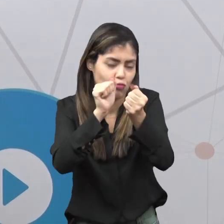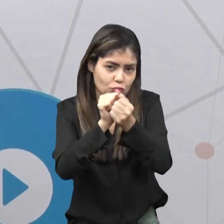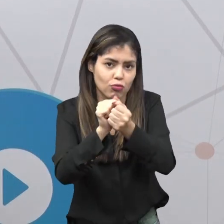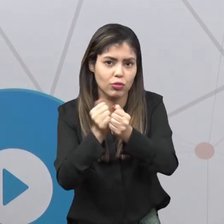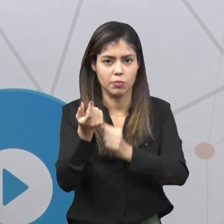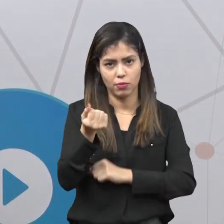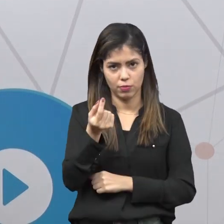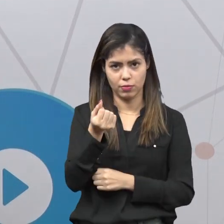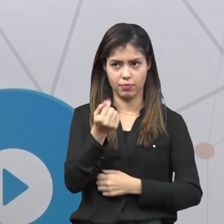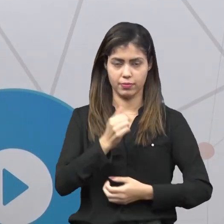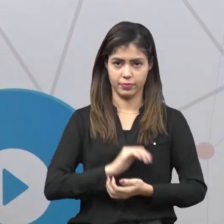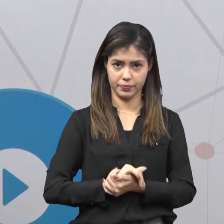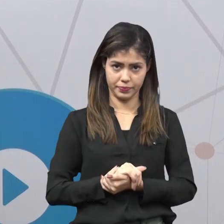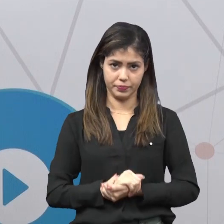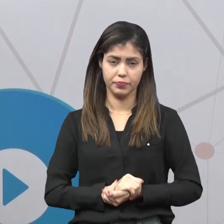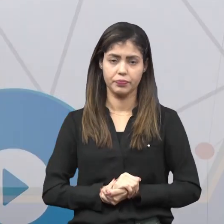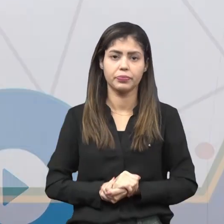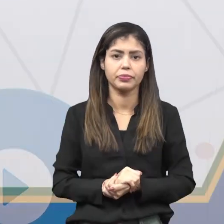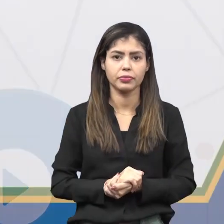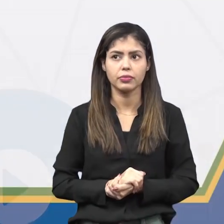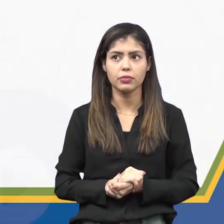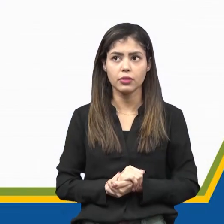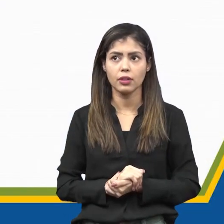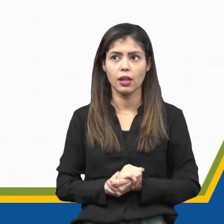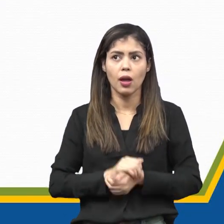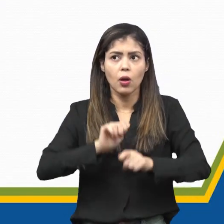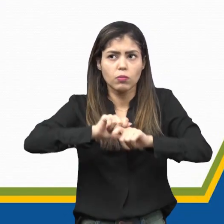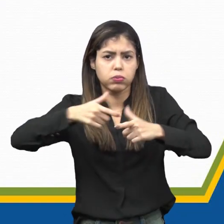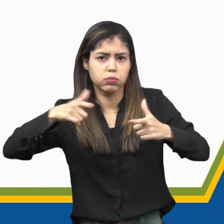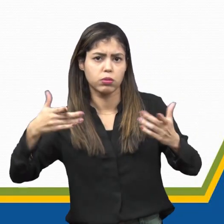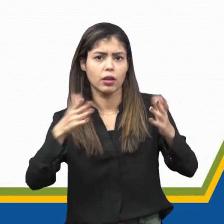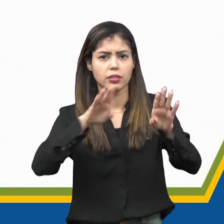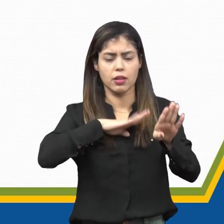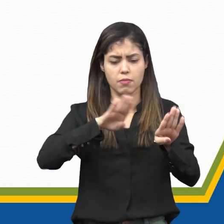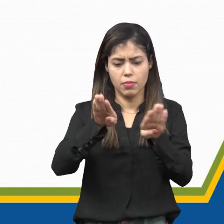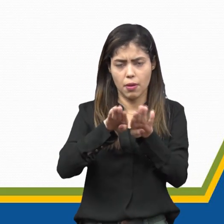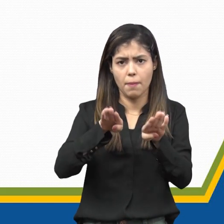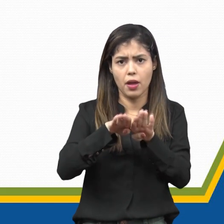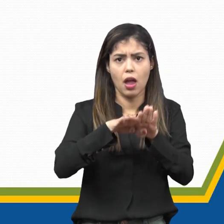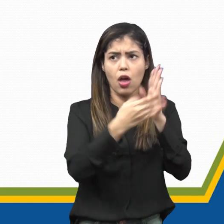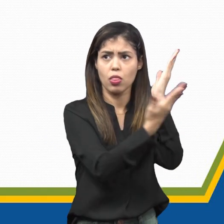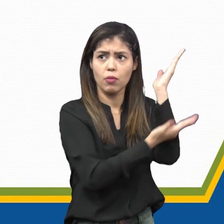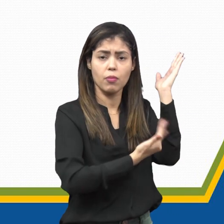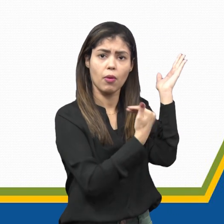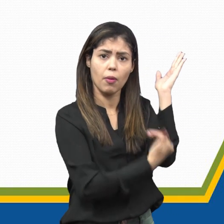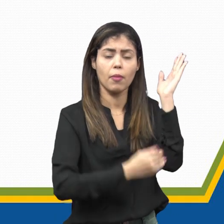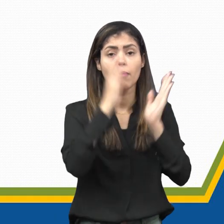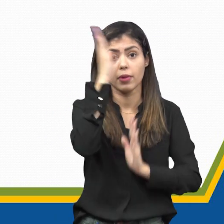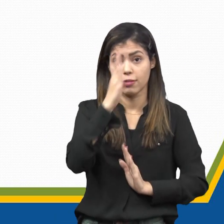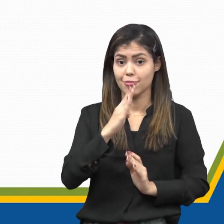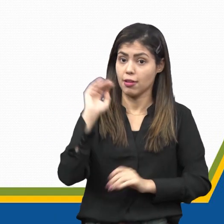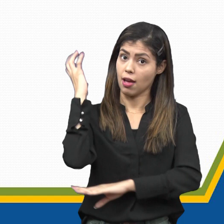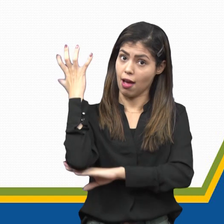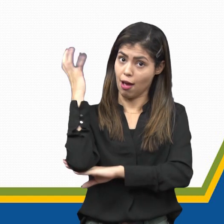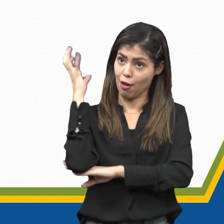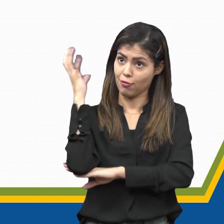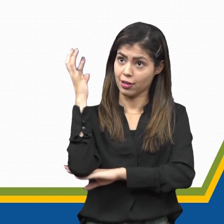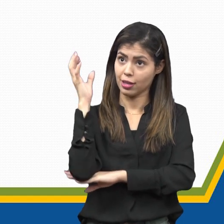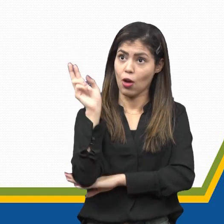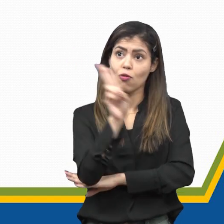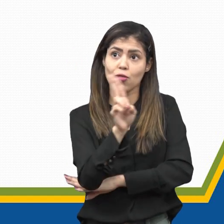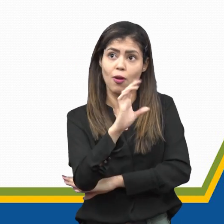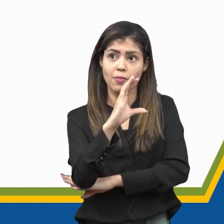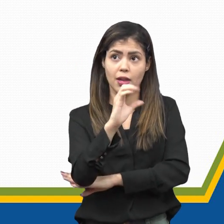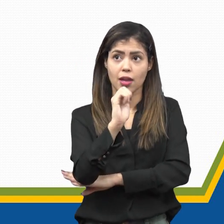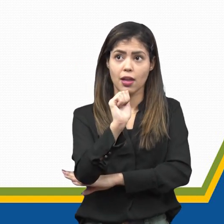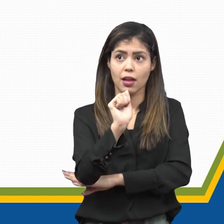questão econômica. A extração do pau-brasil, como eu disse para vocês, né, essa árvore, né, que tem esse nome científico